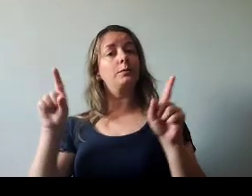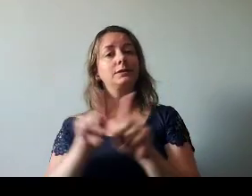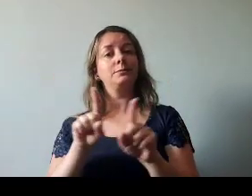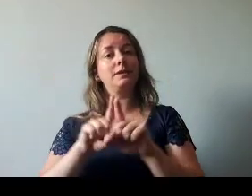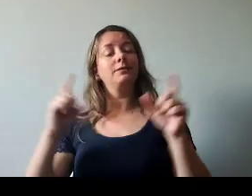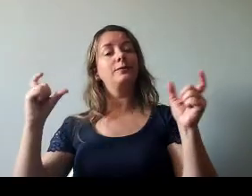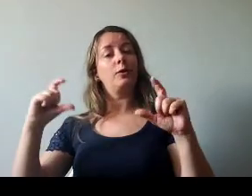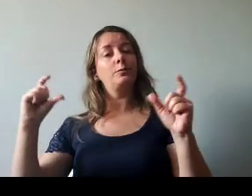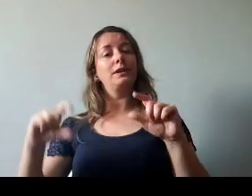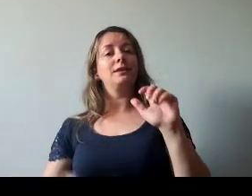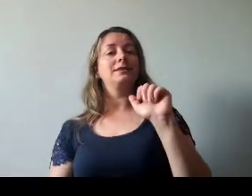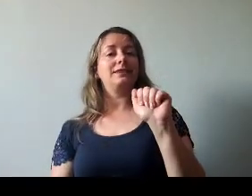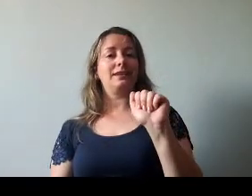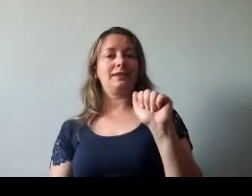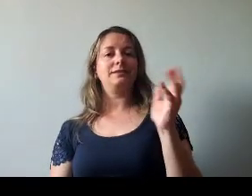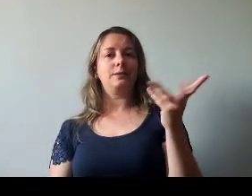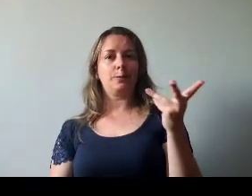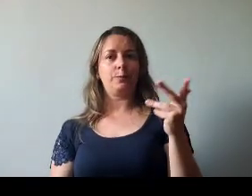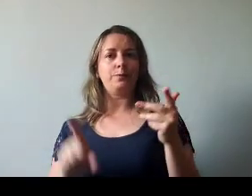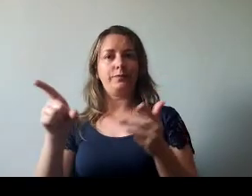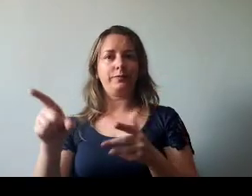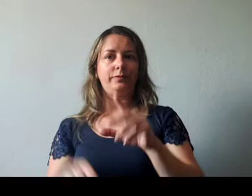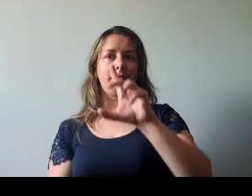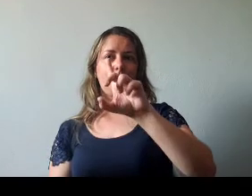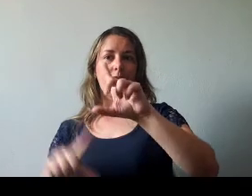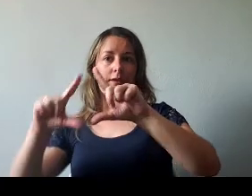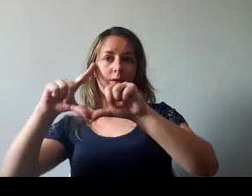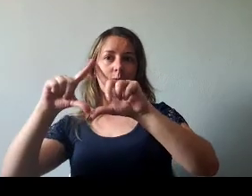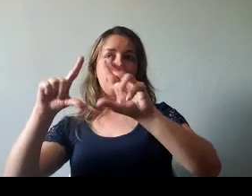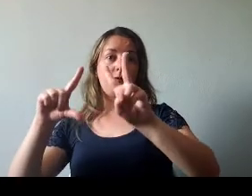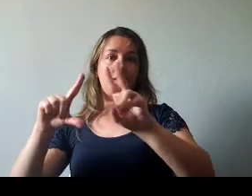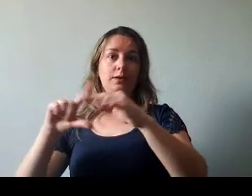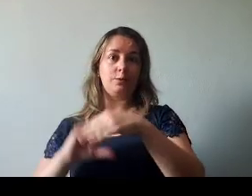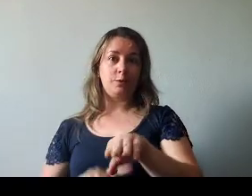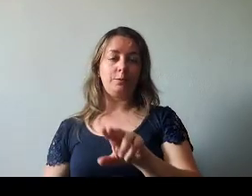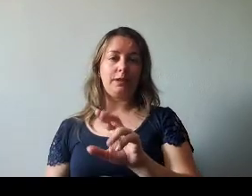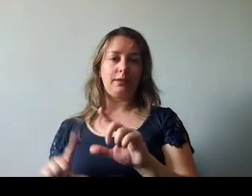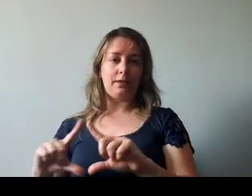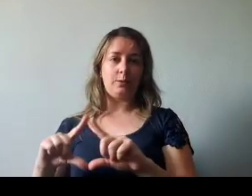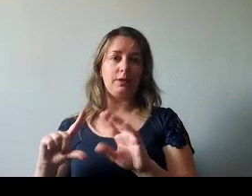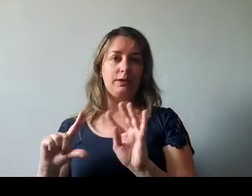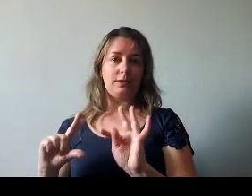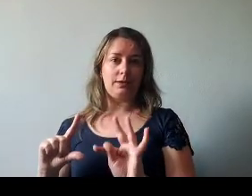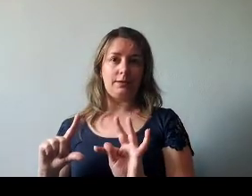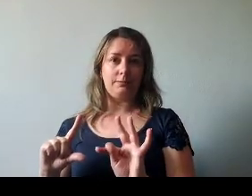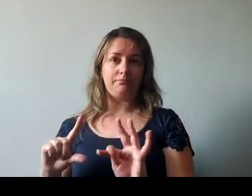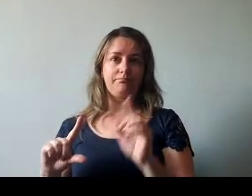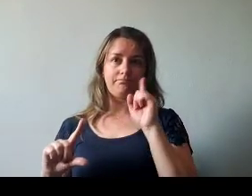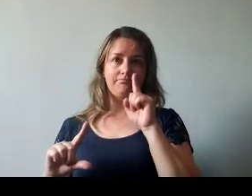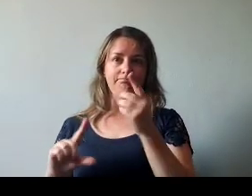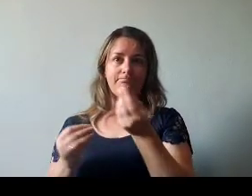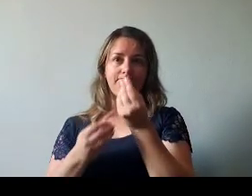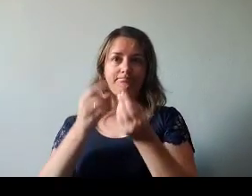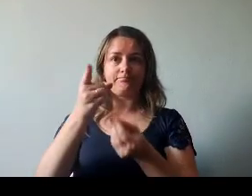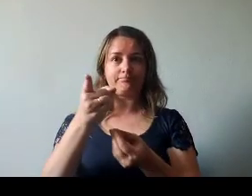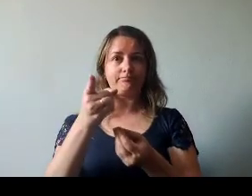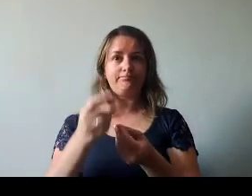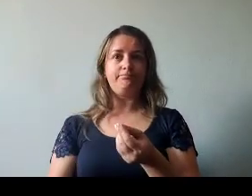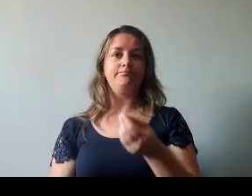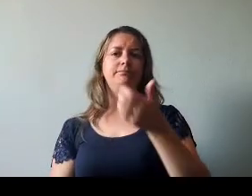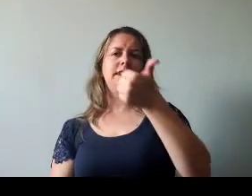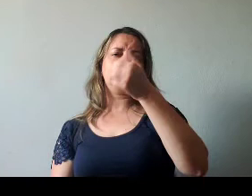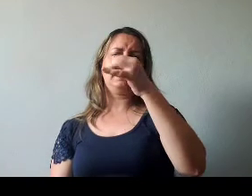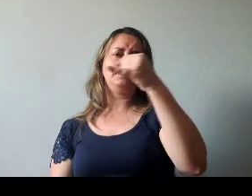mesma coisa, ΔV sobre ΔT. Né? O ΔV seria a velocidade final, que é 10, menos a inicial, que é